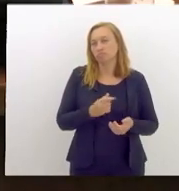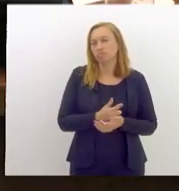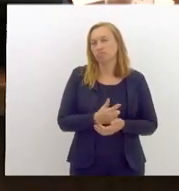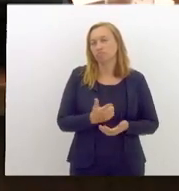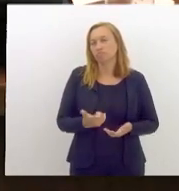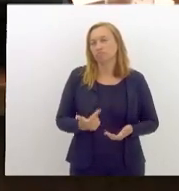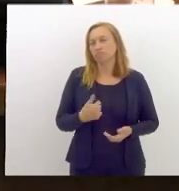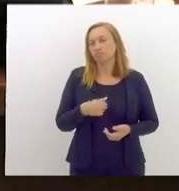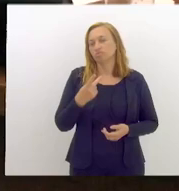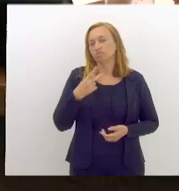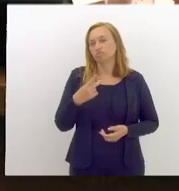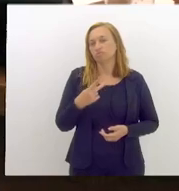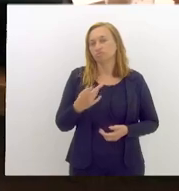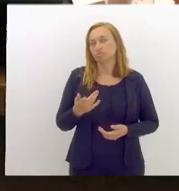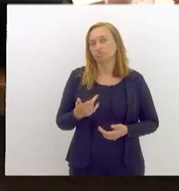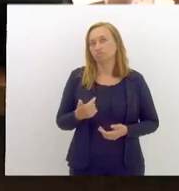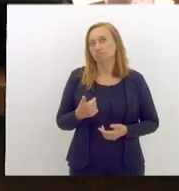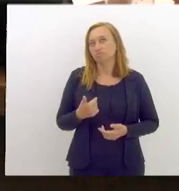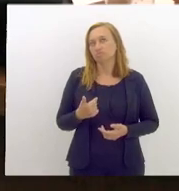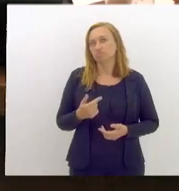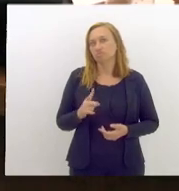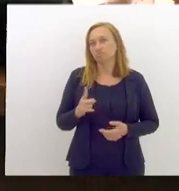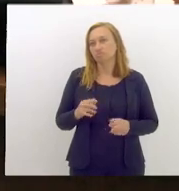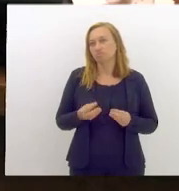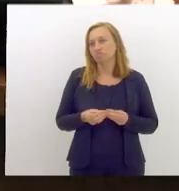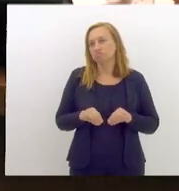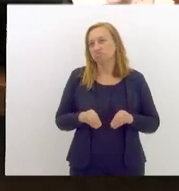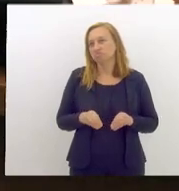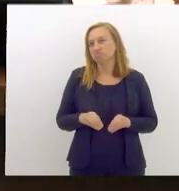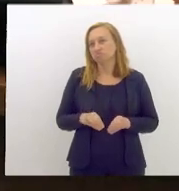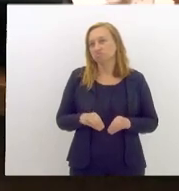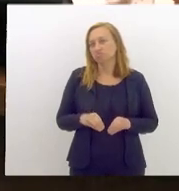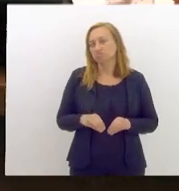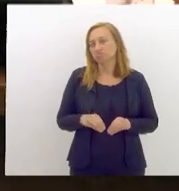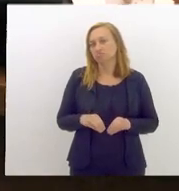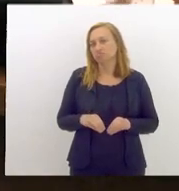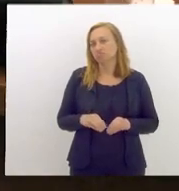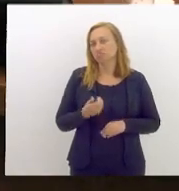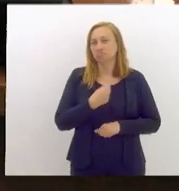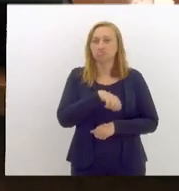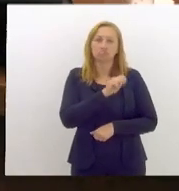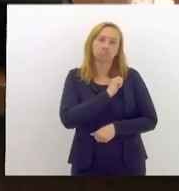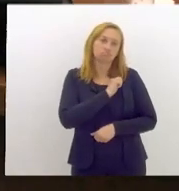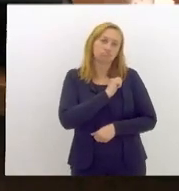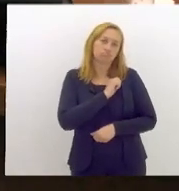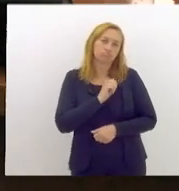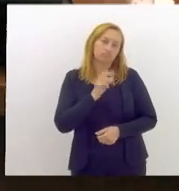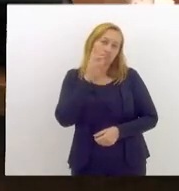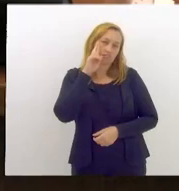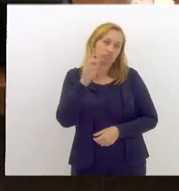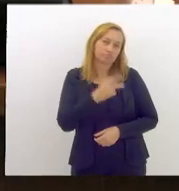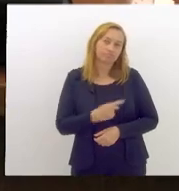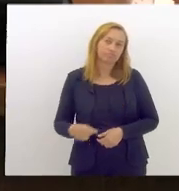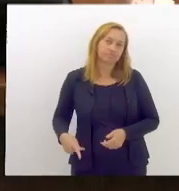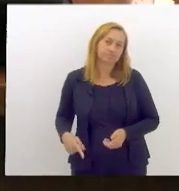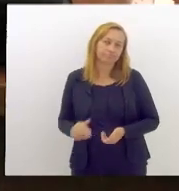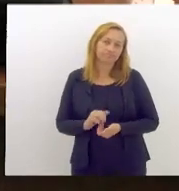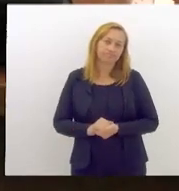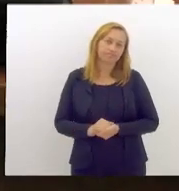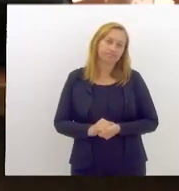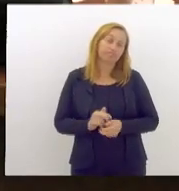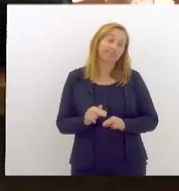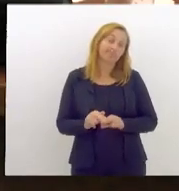falei será que isso também não vai afetar o regime de recuperação fiscal seu presente